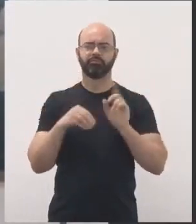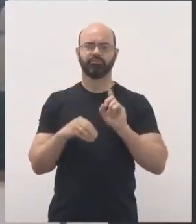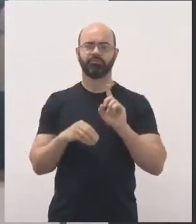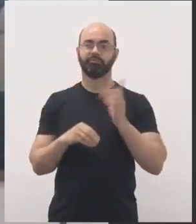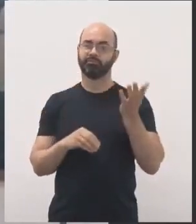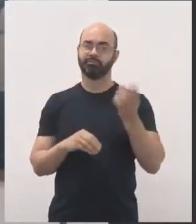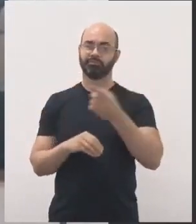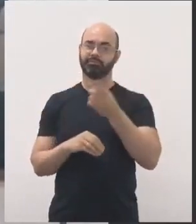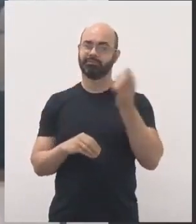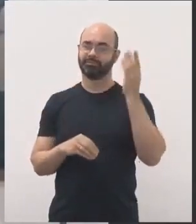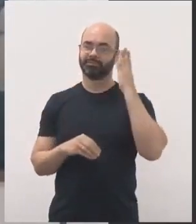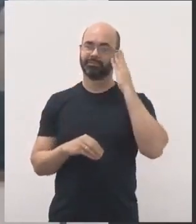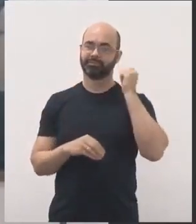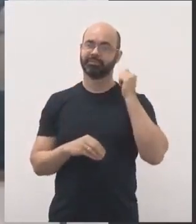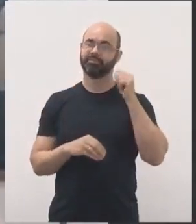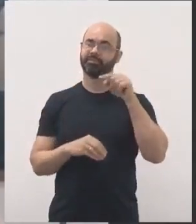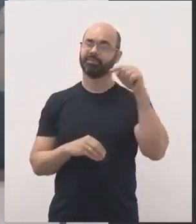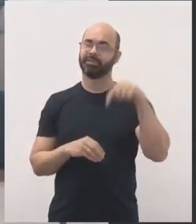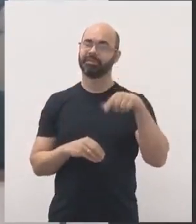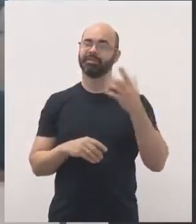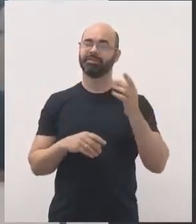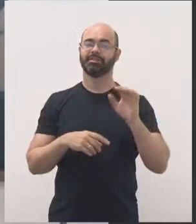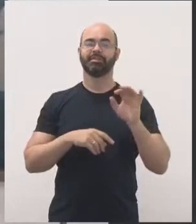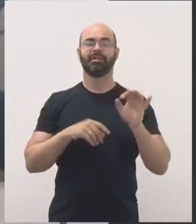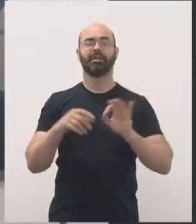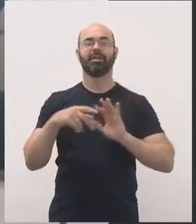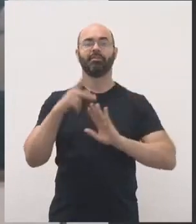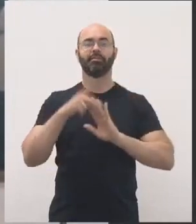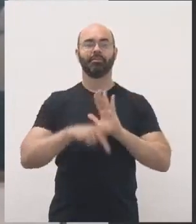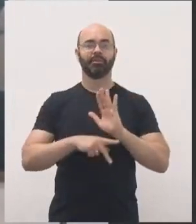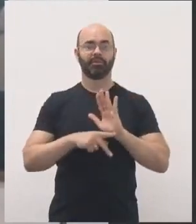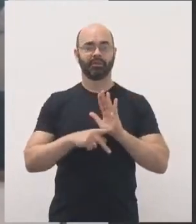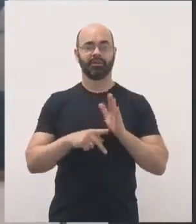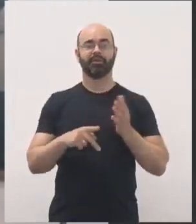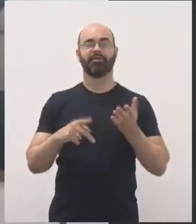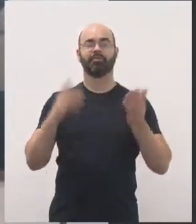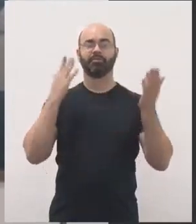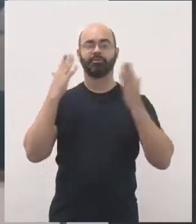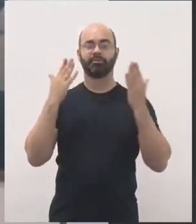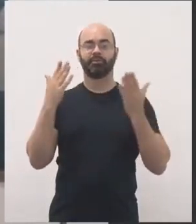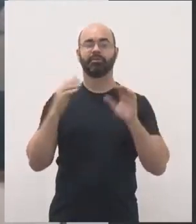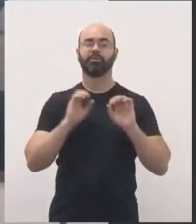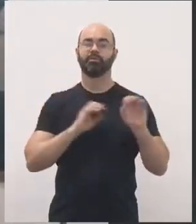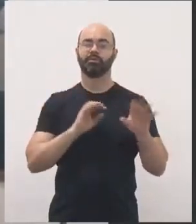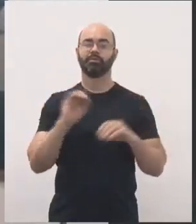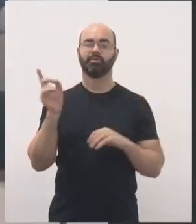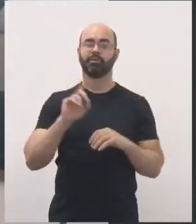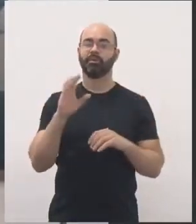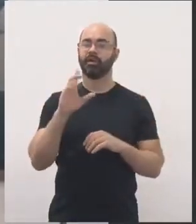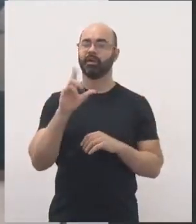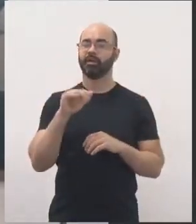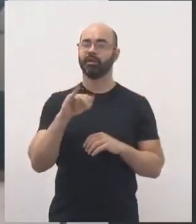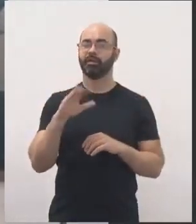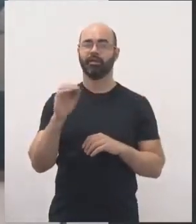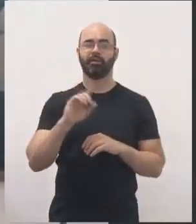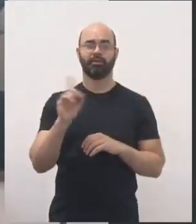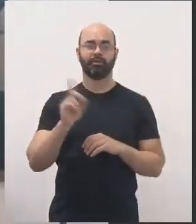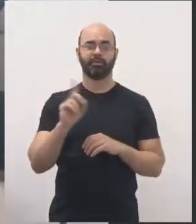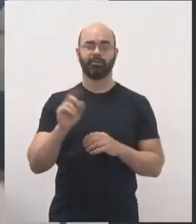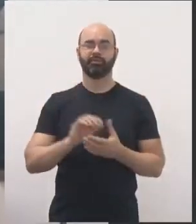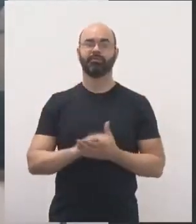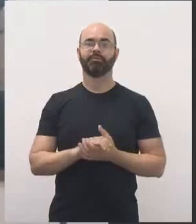tem um programa chamado Psicólogos da Educação, que faz atendimento, não é atendimento clínico, tá? É